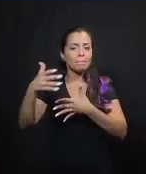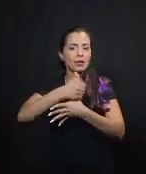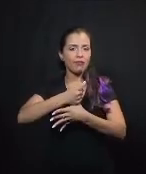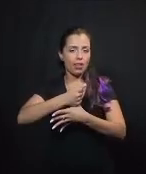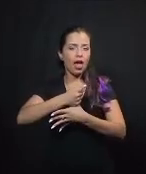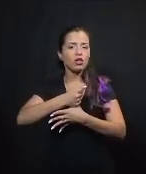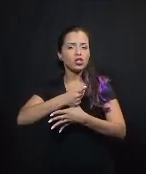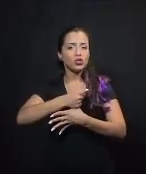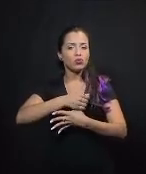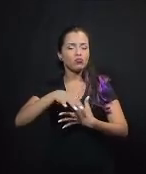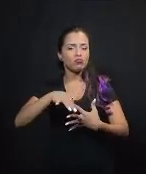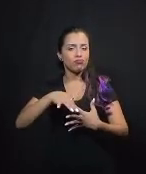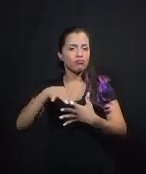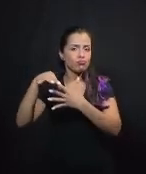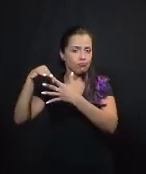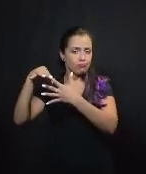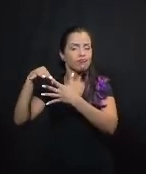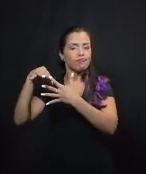né,